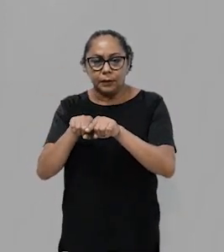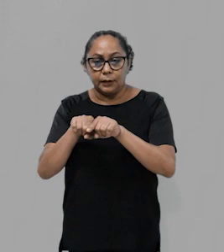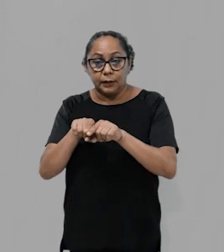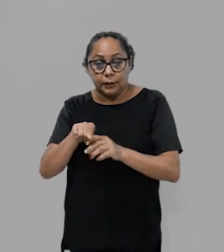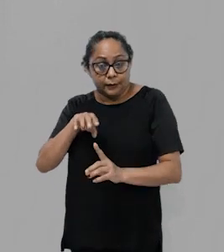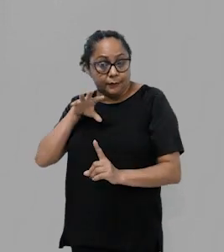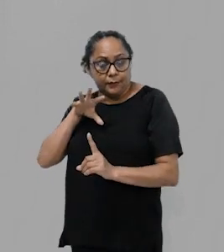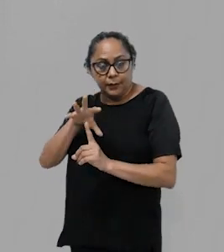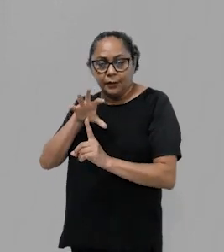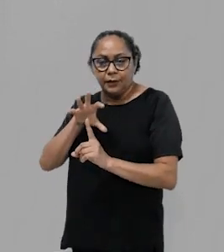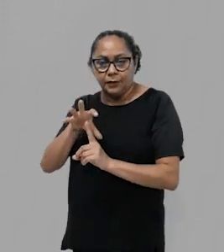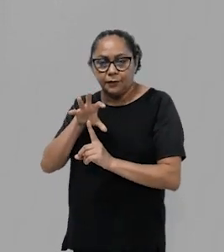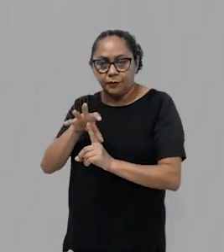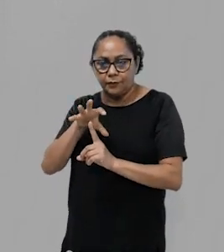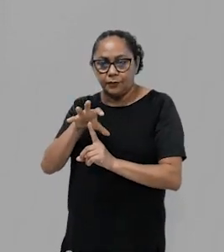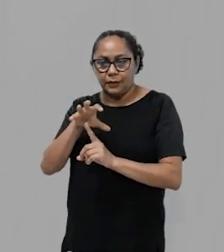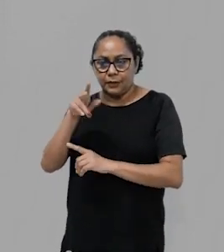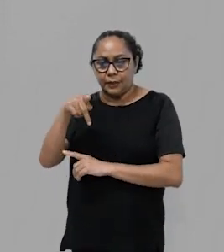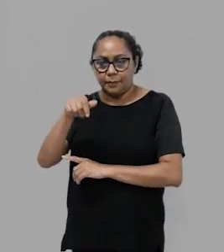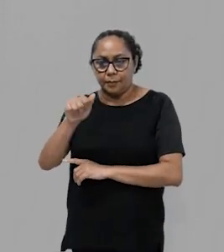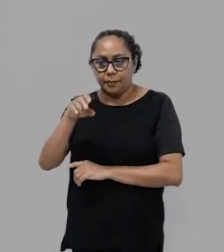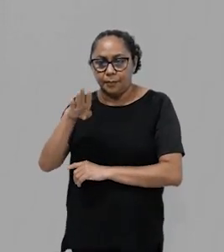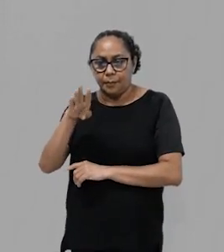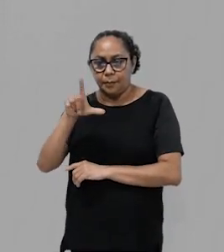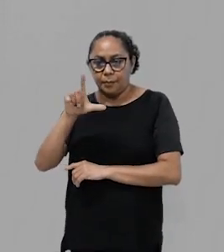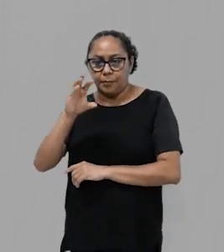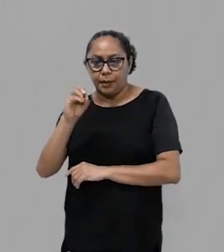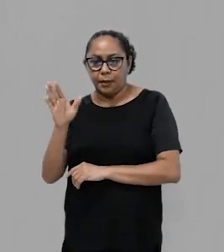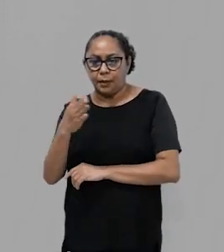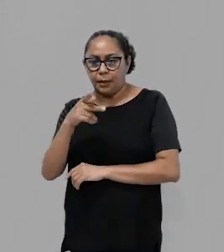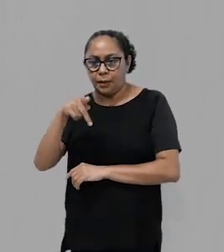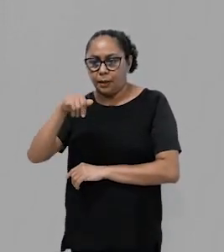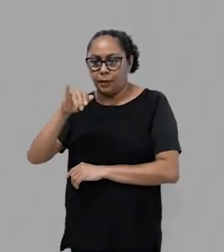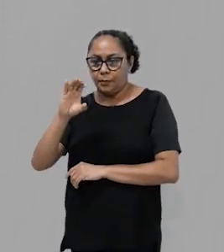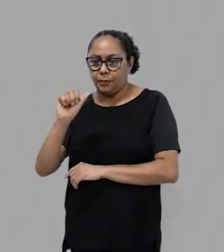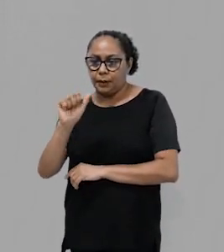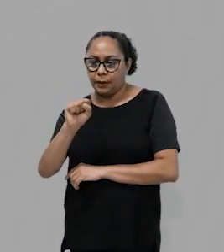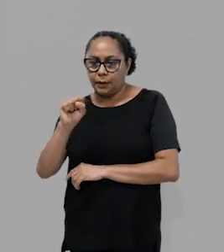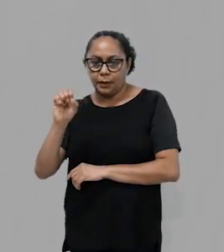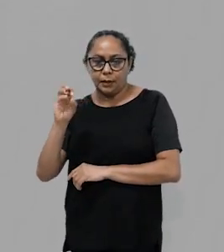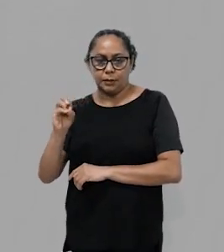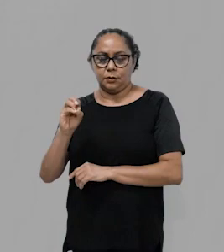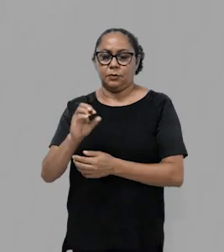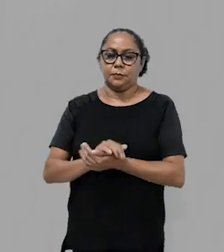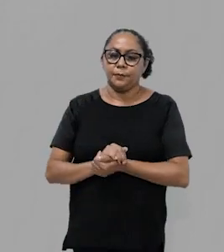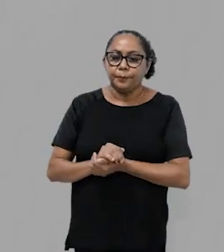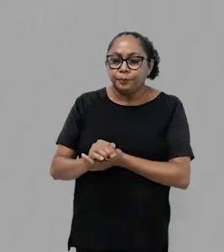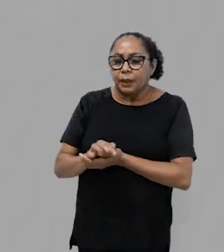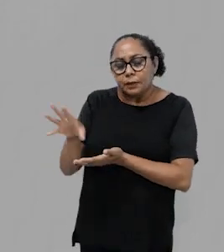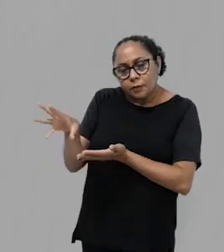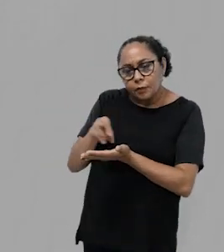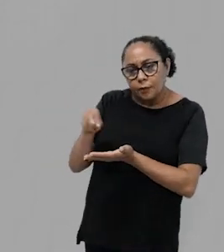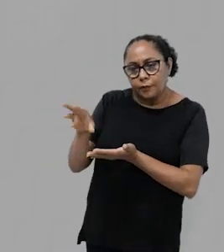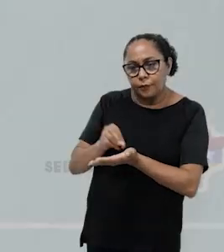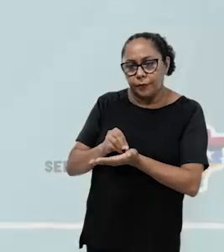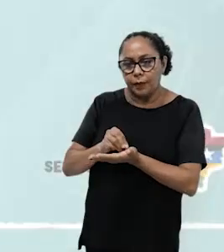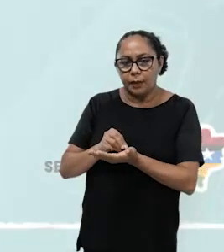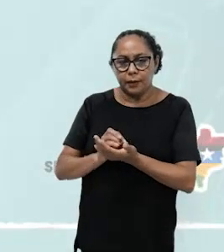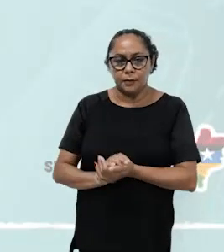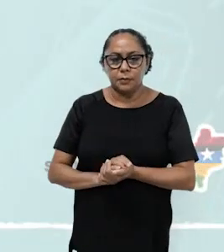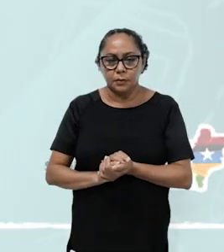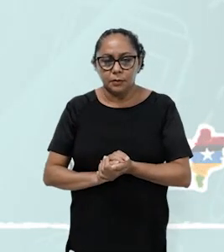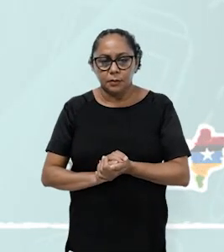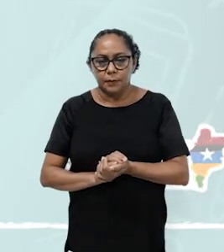Ou seja, os cubistas vão beber na obra do Cézanne. Né? Retrato, fotografia de